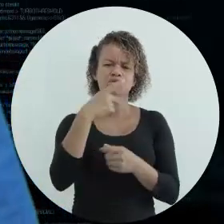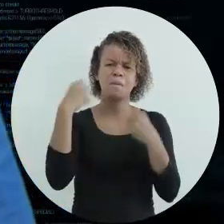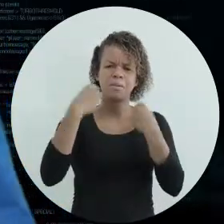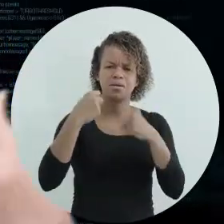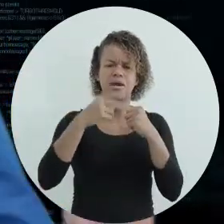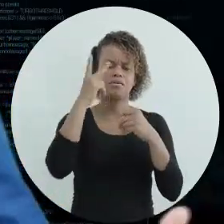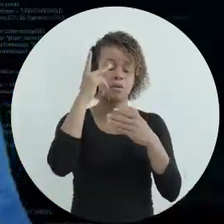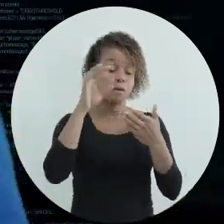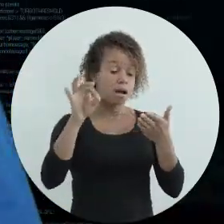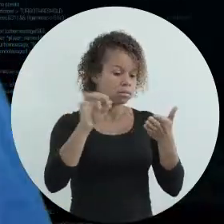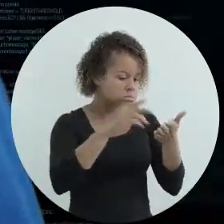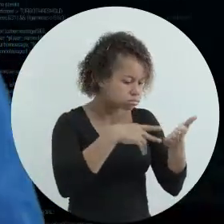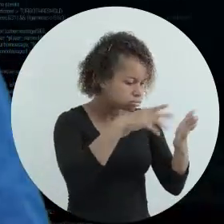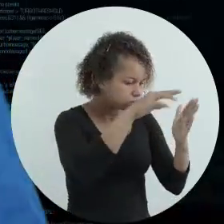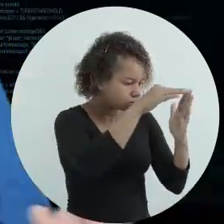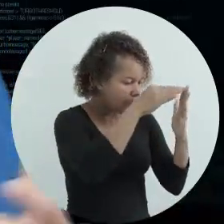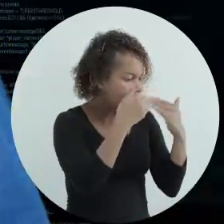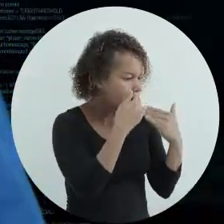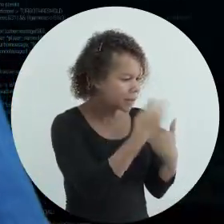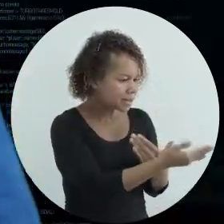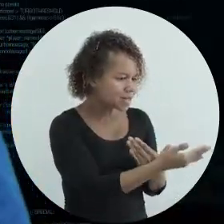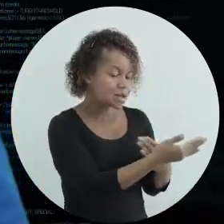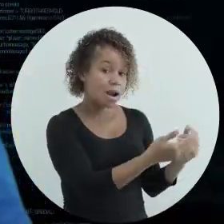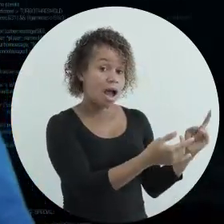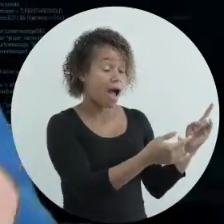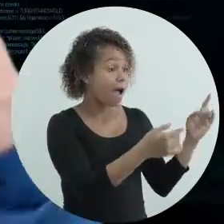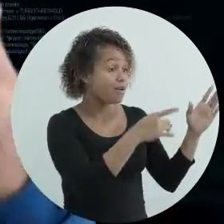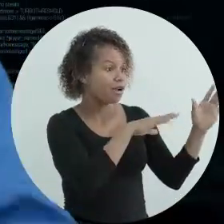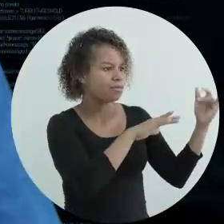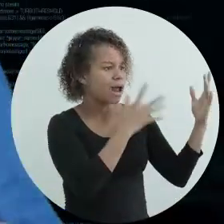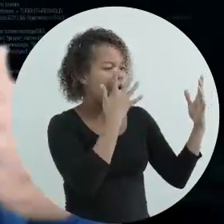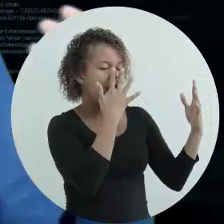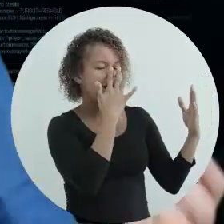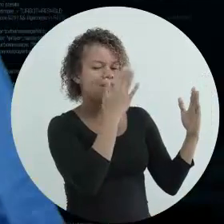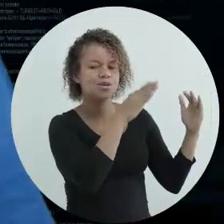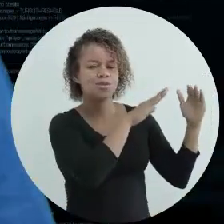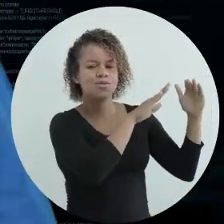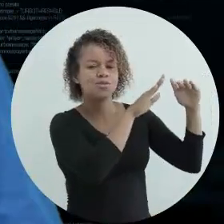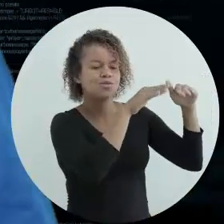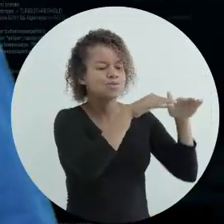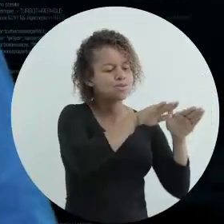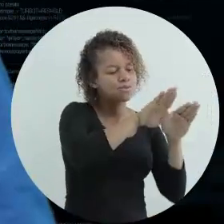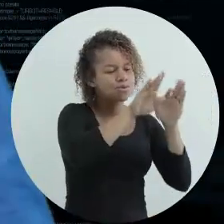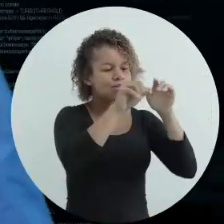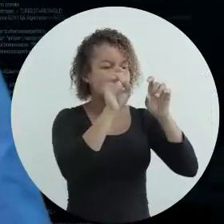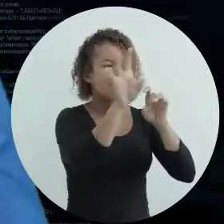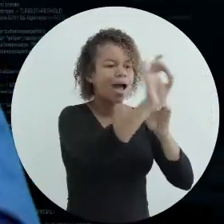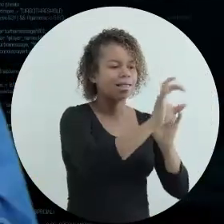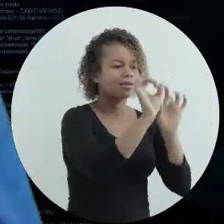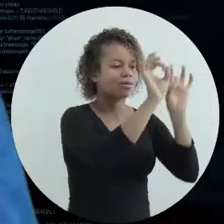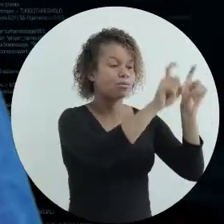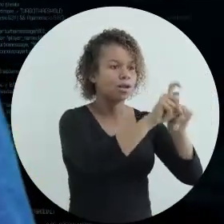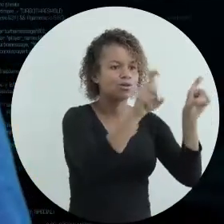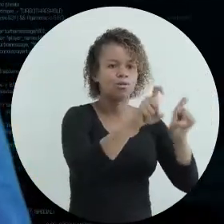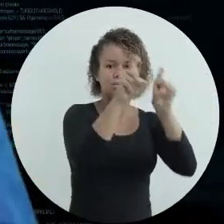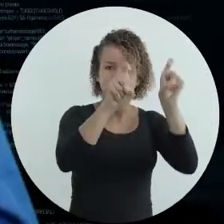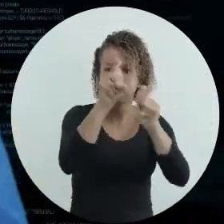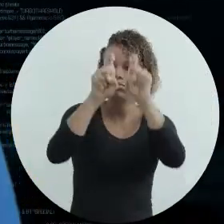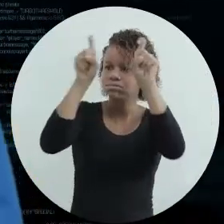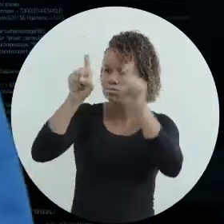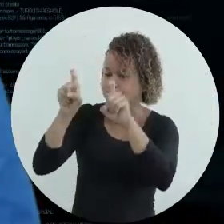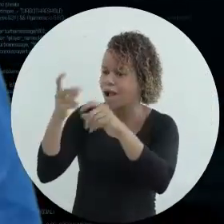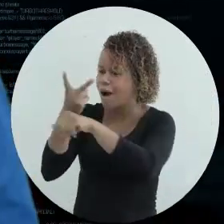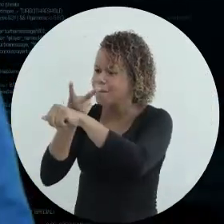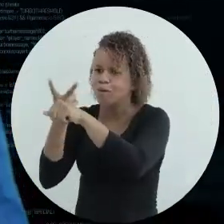Essa requisição viaja pela internet de computador em computador à procura de um programa